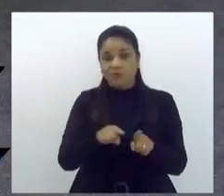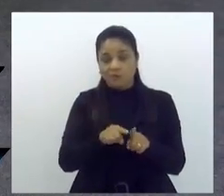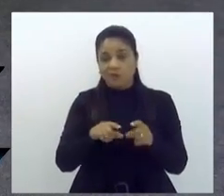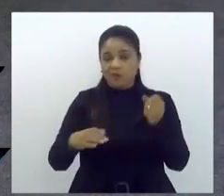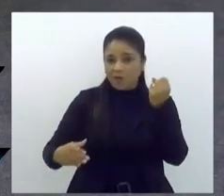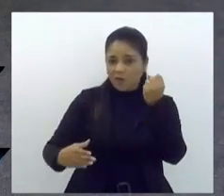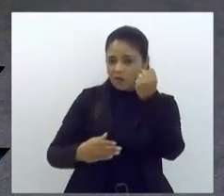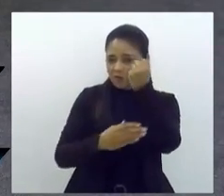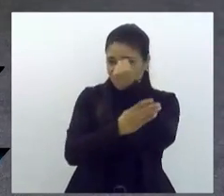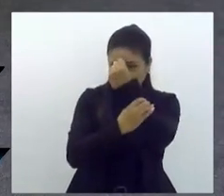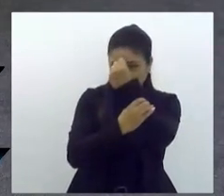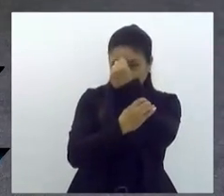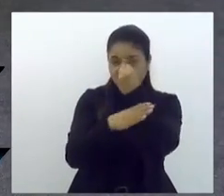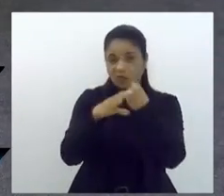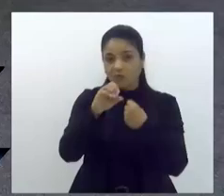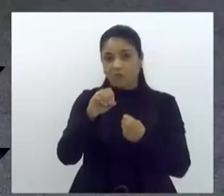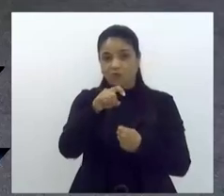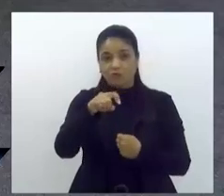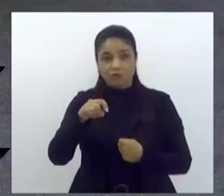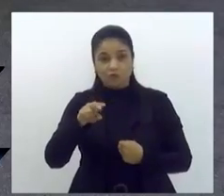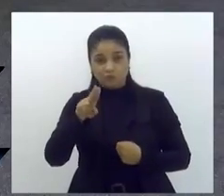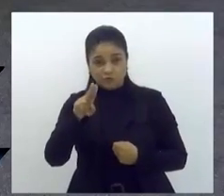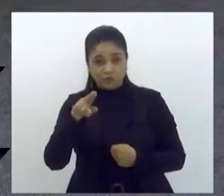da minha mãe